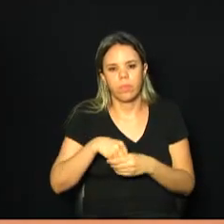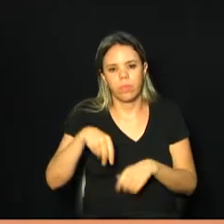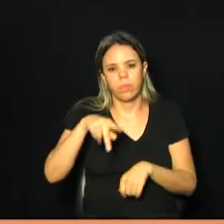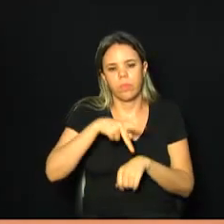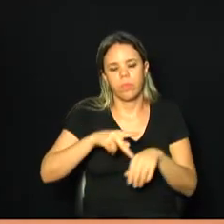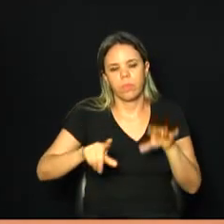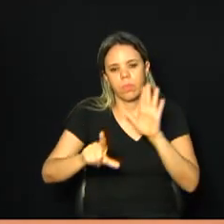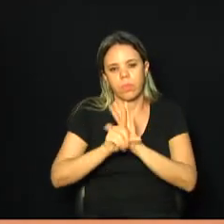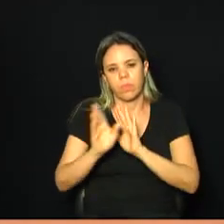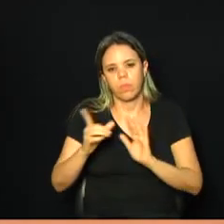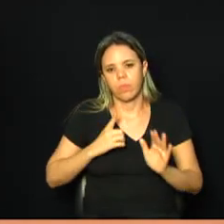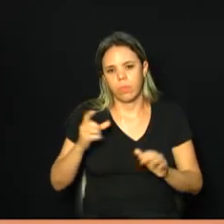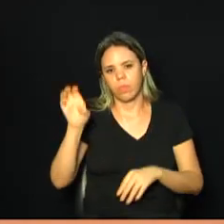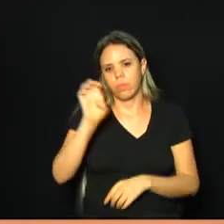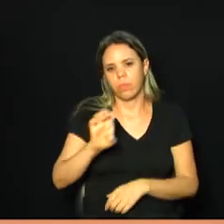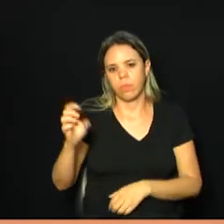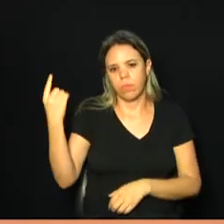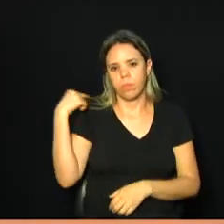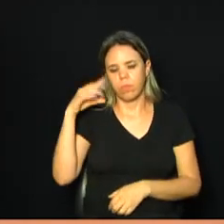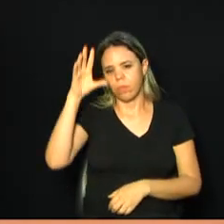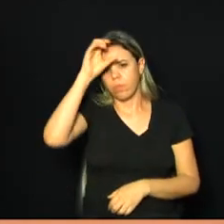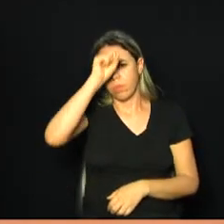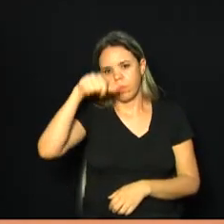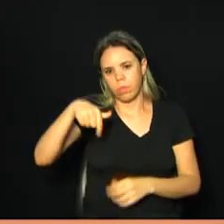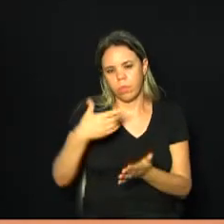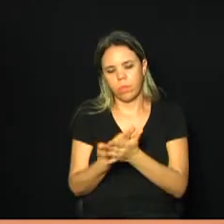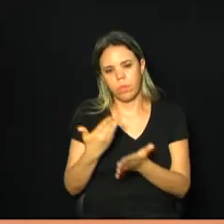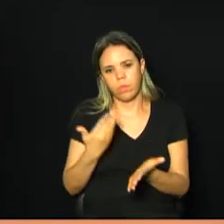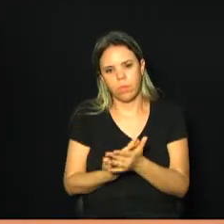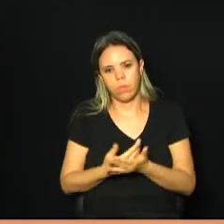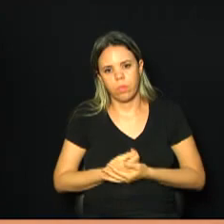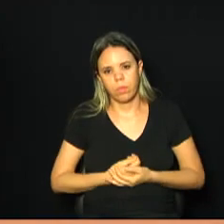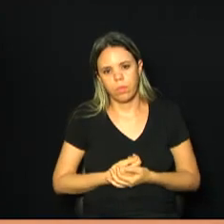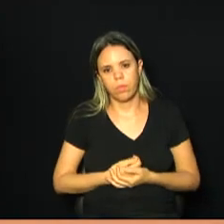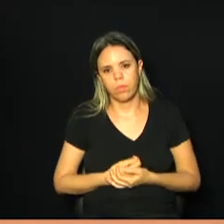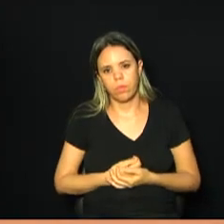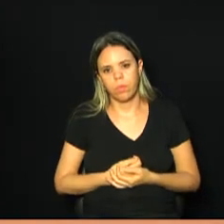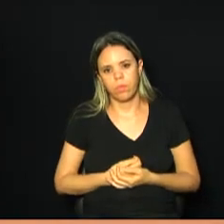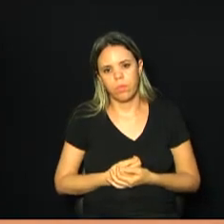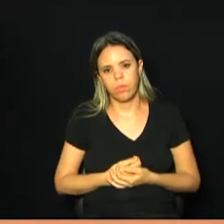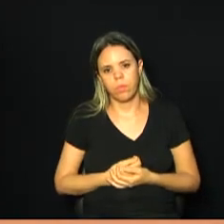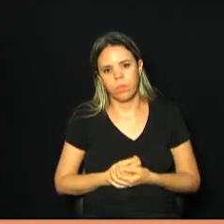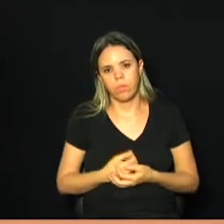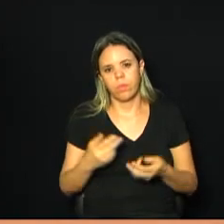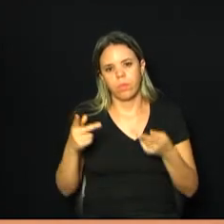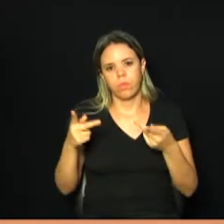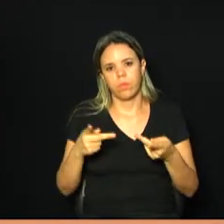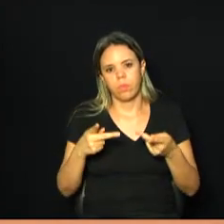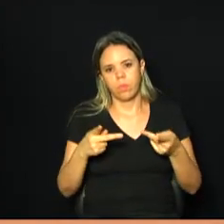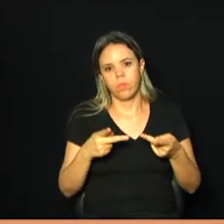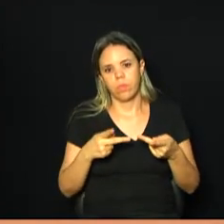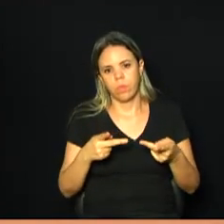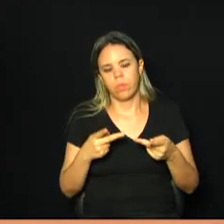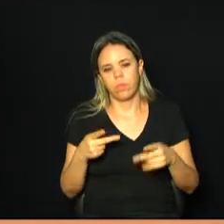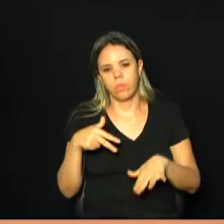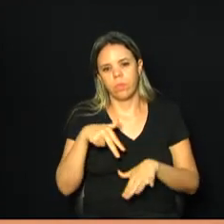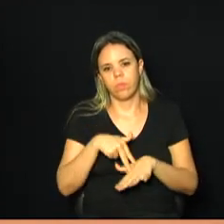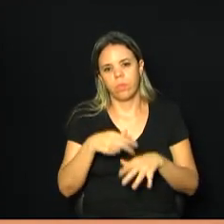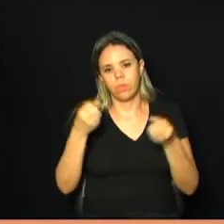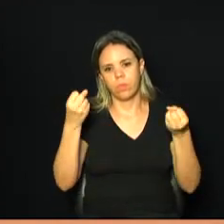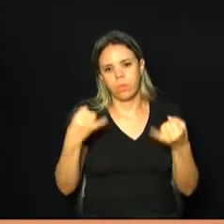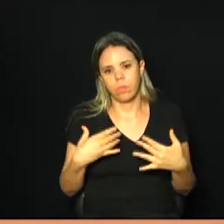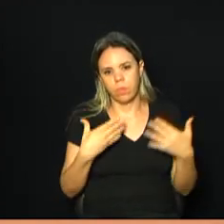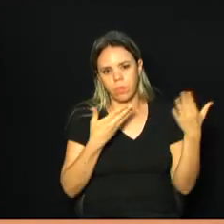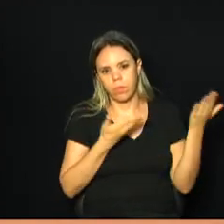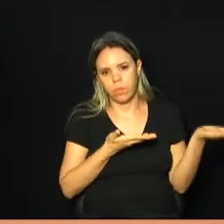lei que já existia na Europa, como eu estava aprendendo aqui na aula com eles, e convidamos eles a vir explicar isso daqui